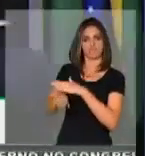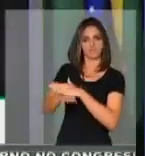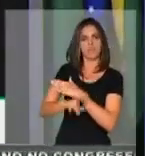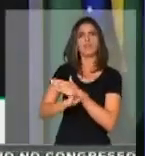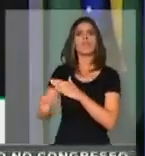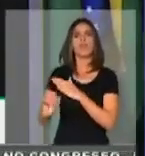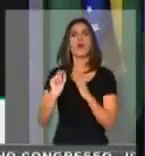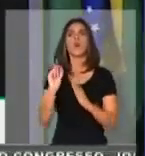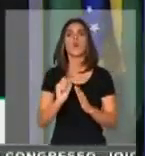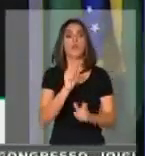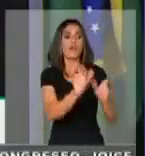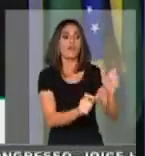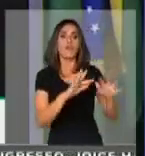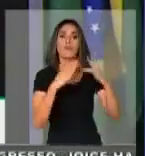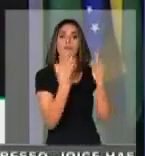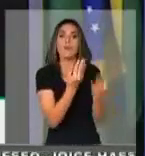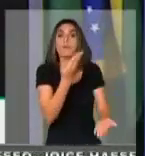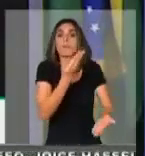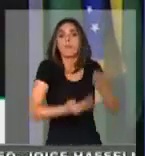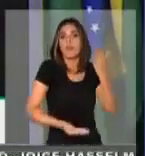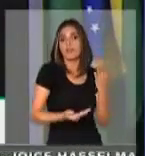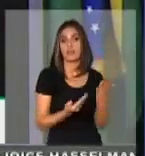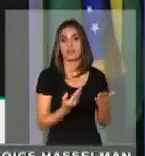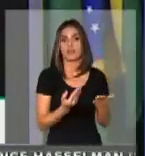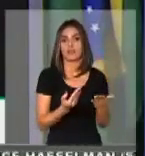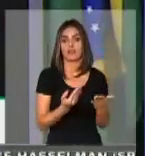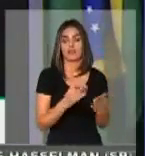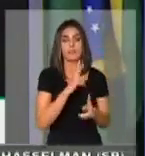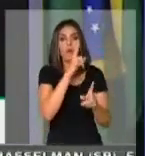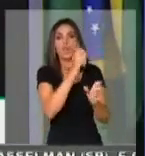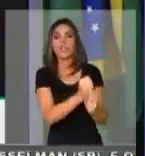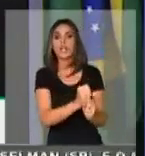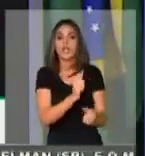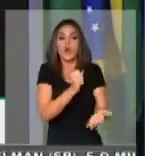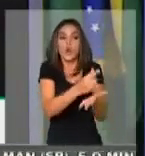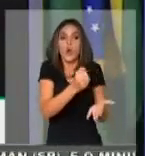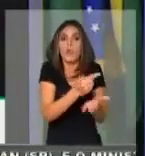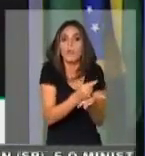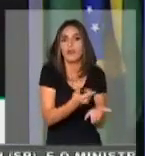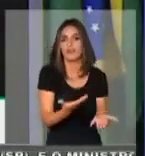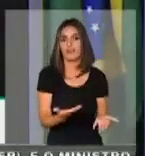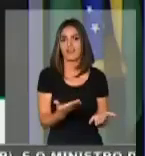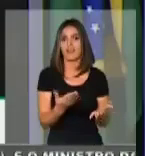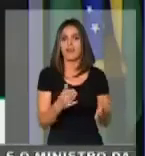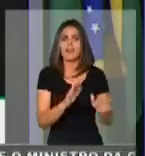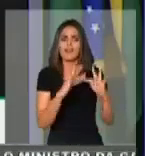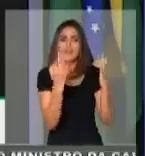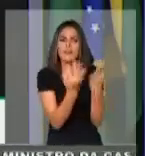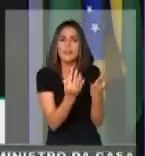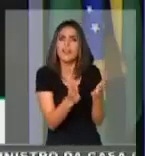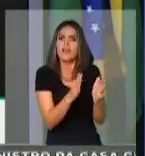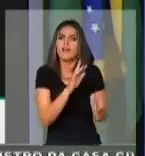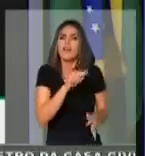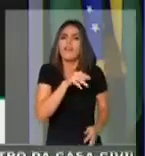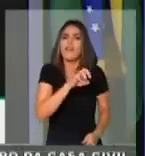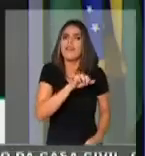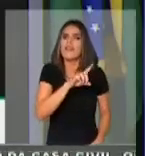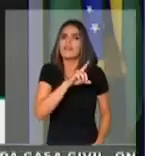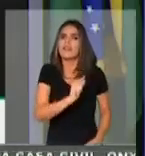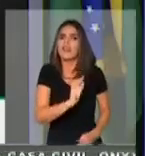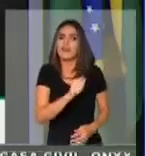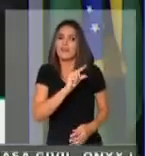impacto direto no consumo das famílias, principalmente as de menor renda, deputada Giovana. Será que o Ministério da